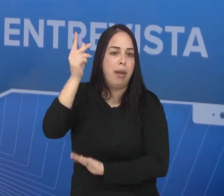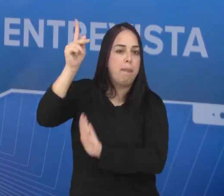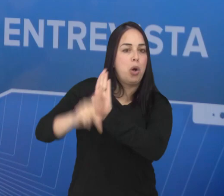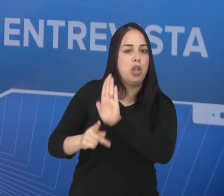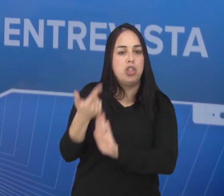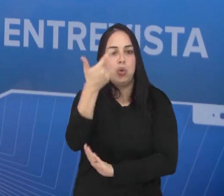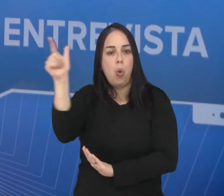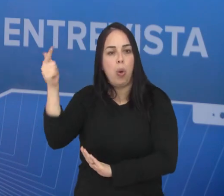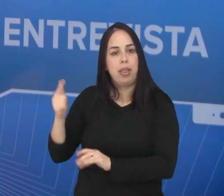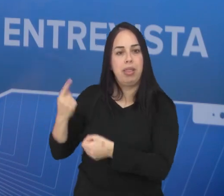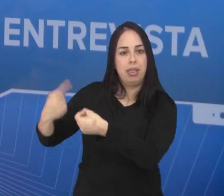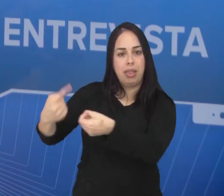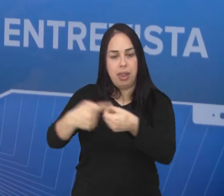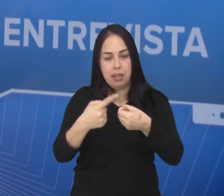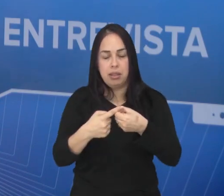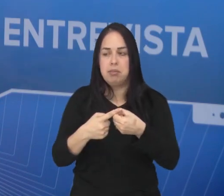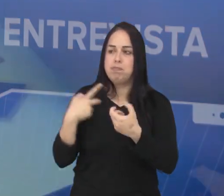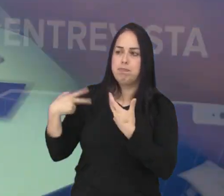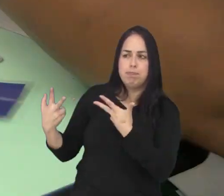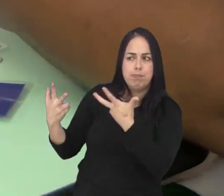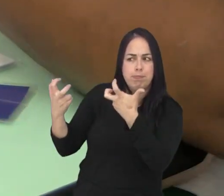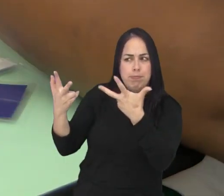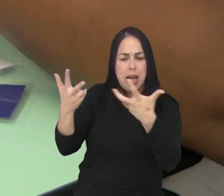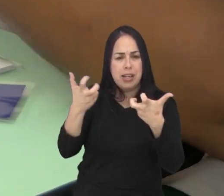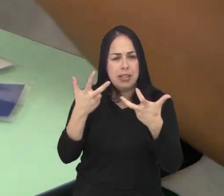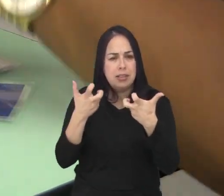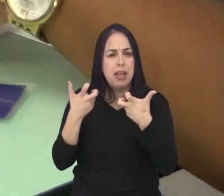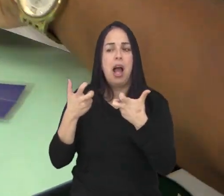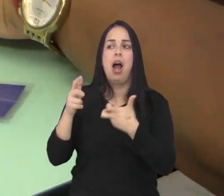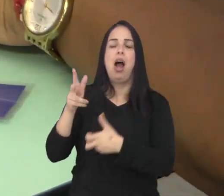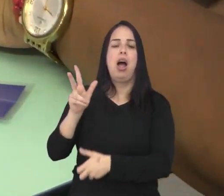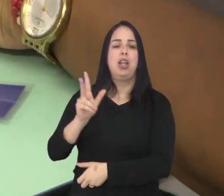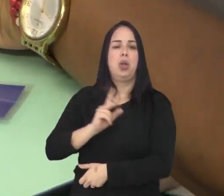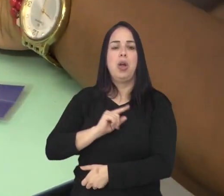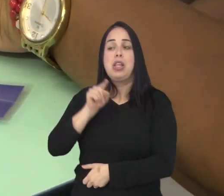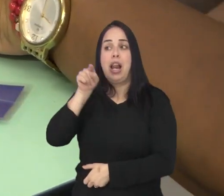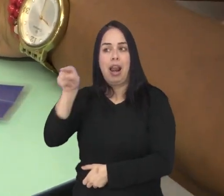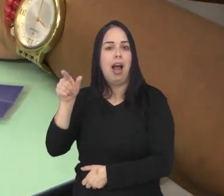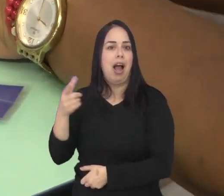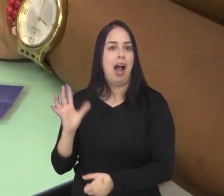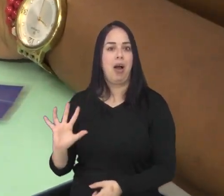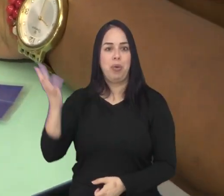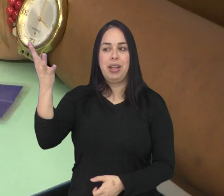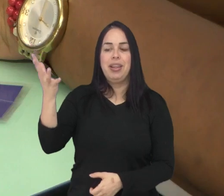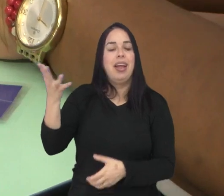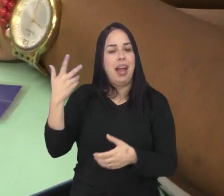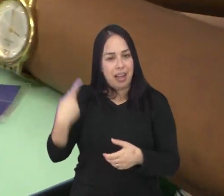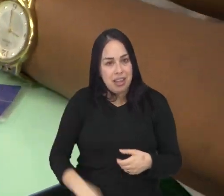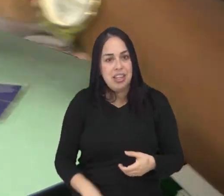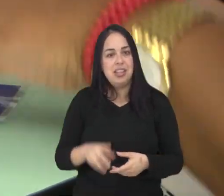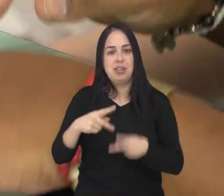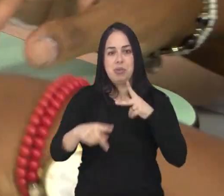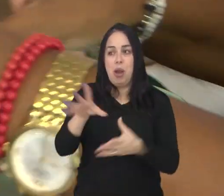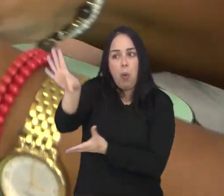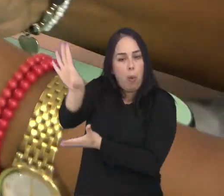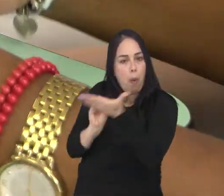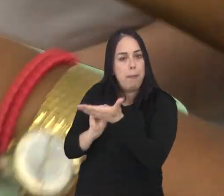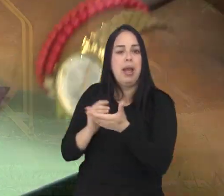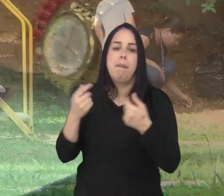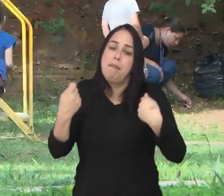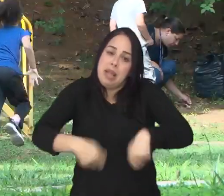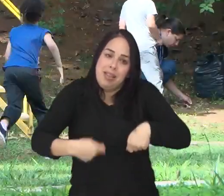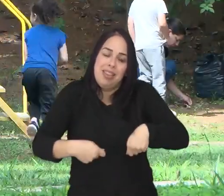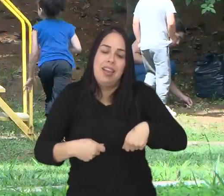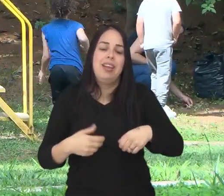em tal cidade, né, do Brasil acontece isso para as crianças, os jovens autistas, ele quer que São José dos Campos também siga